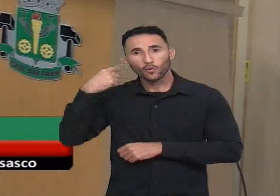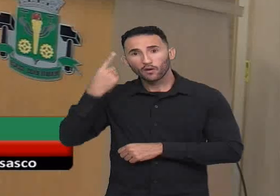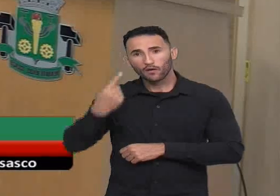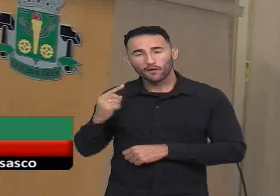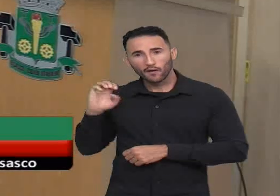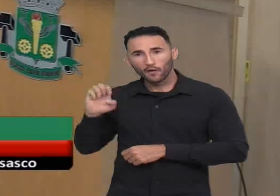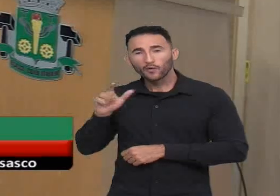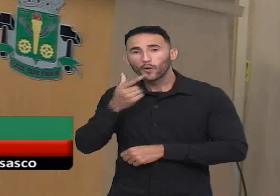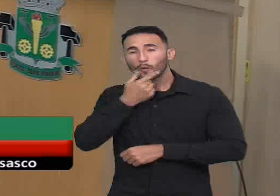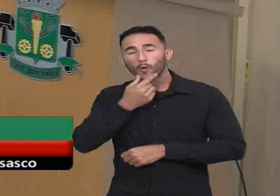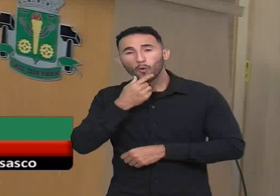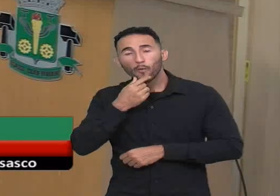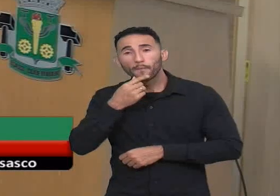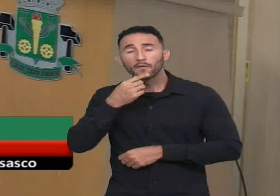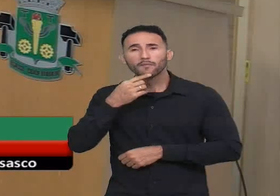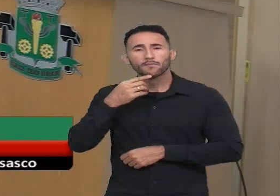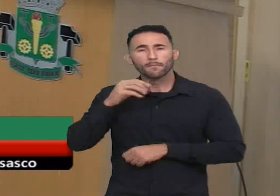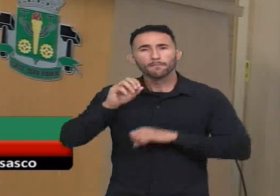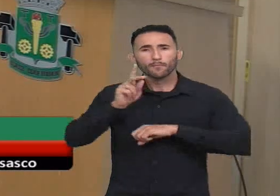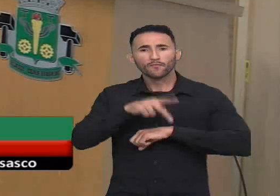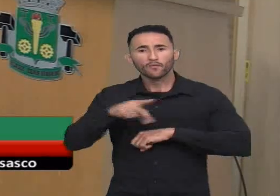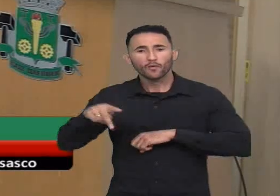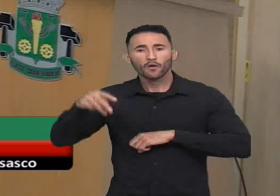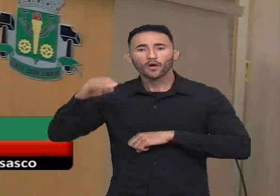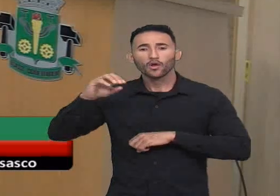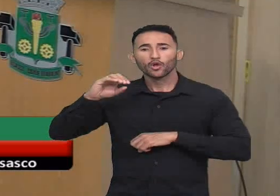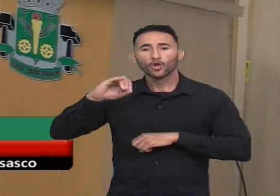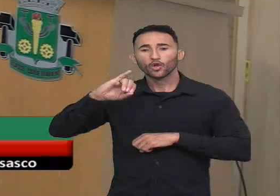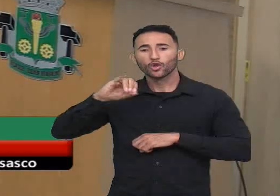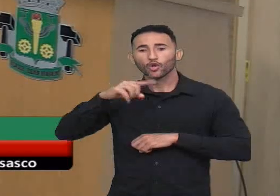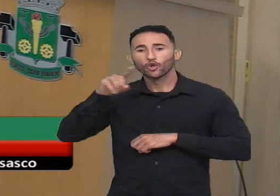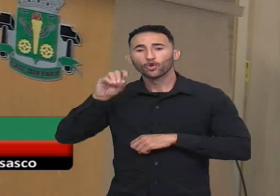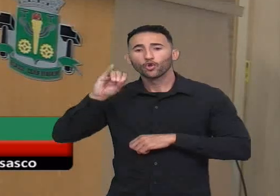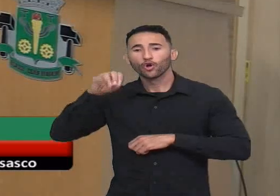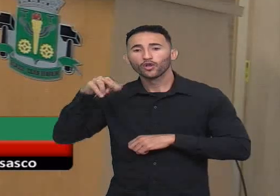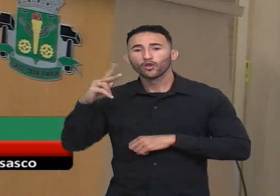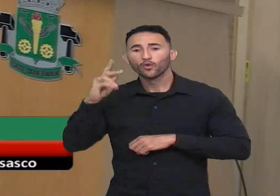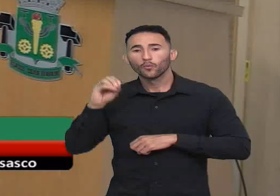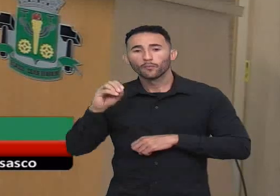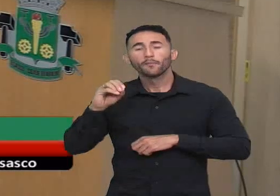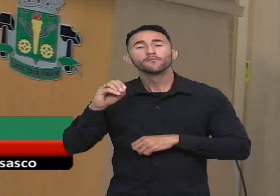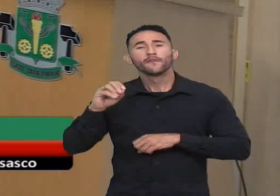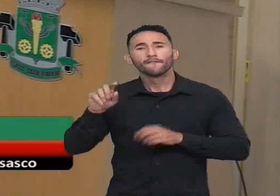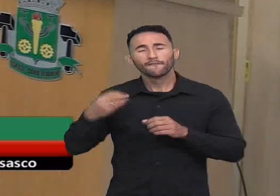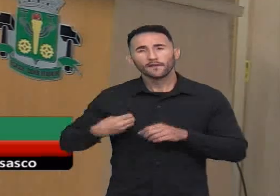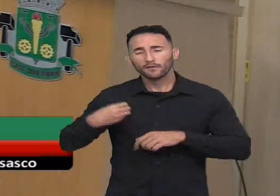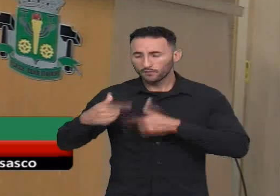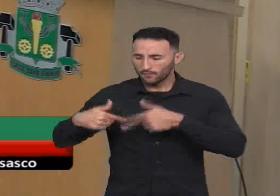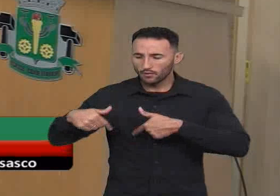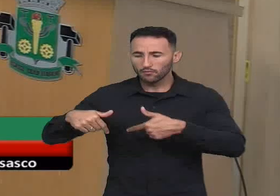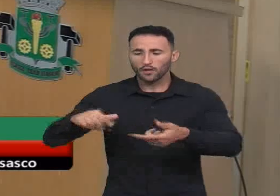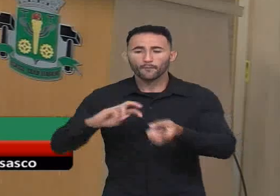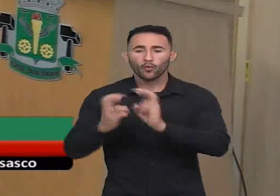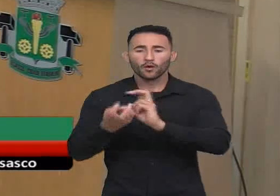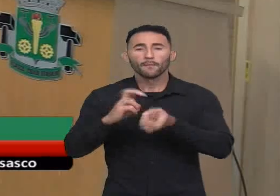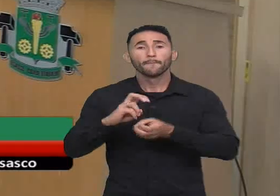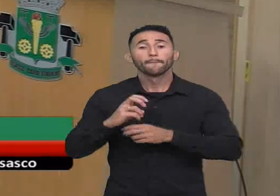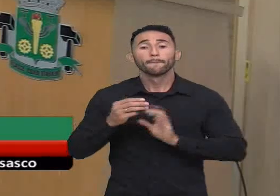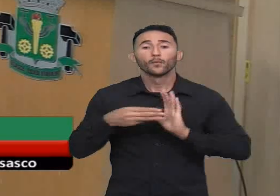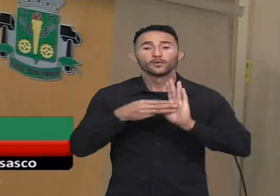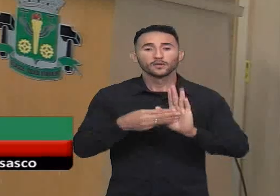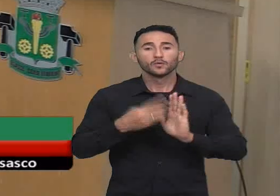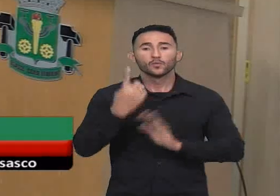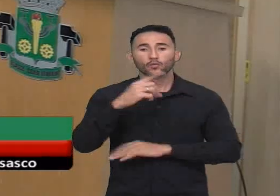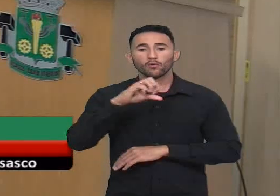mestre Zoinho, por uma vida dedicada à capoeira de Osasco. Moção de reconhecimento número 199 de